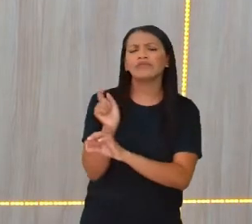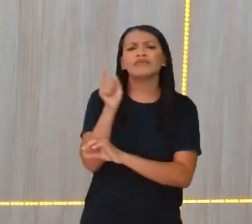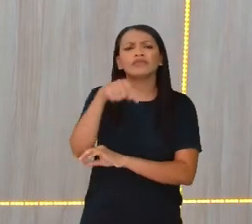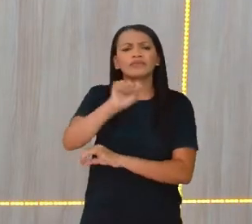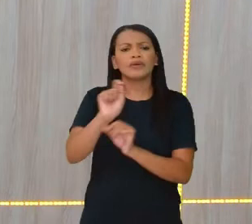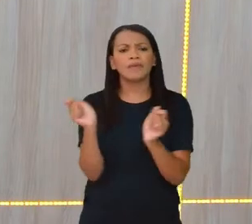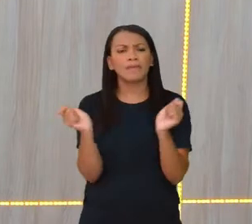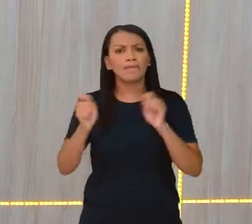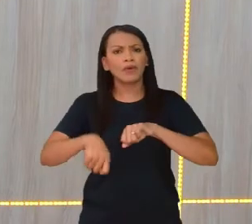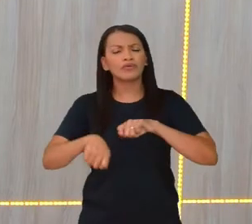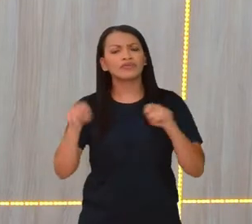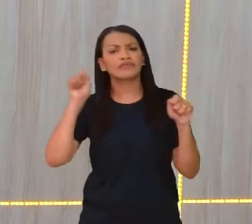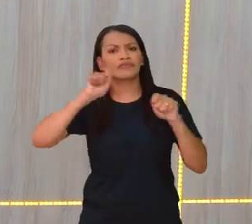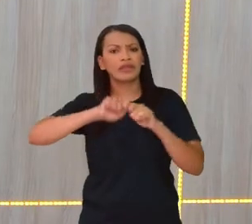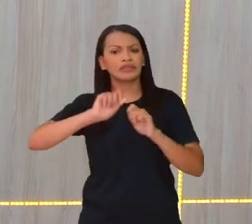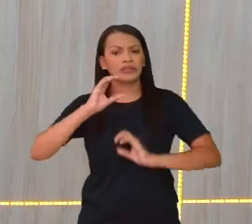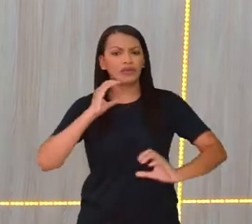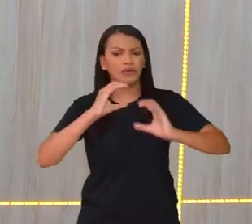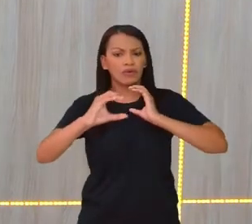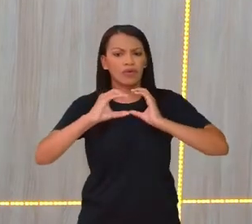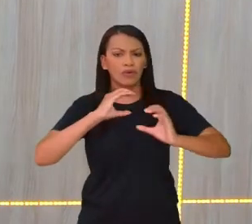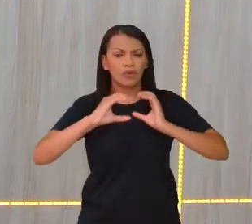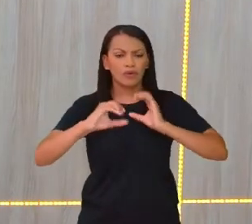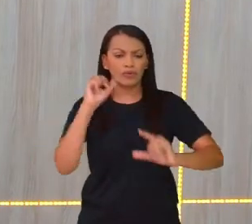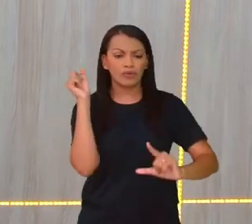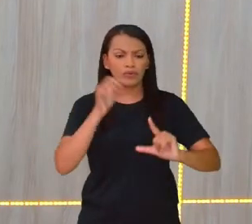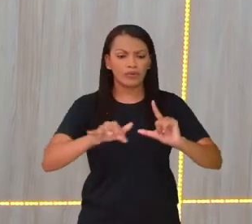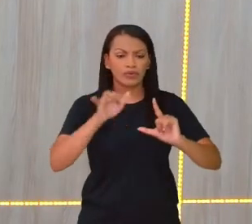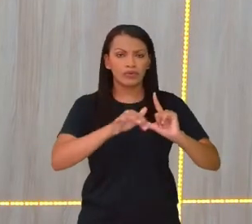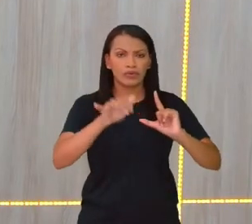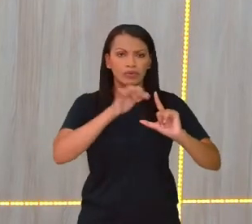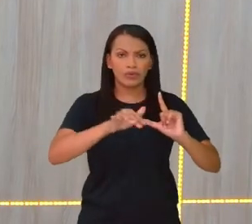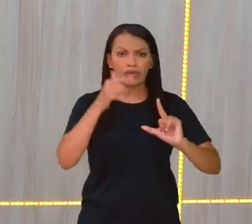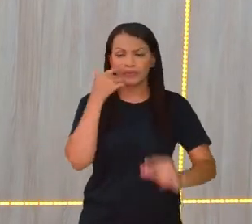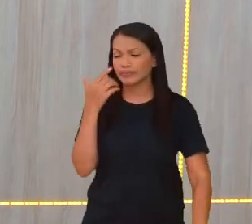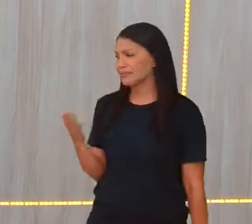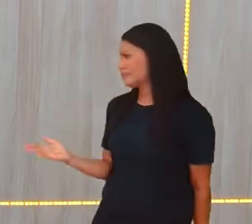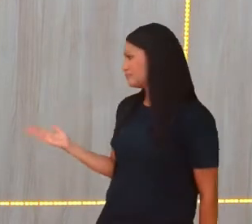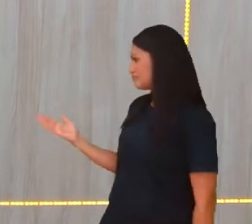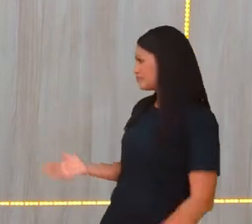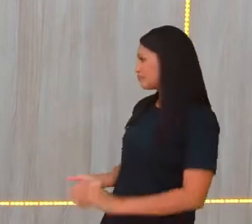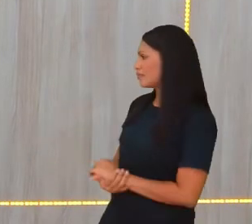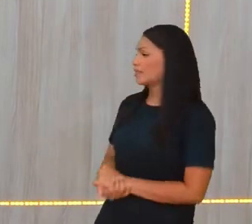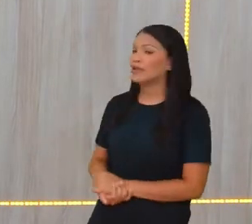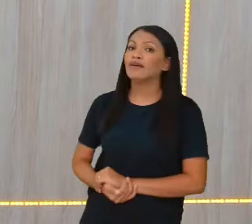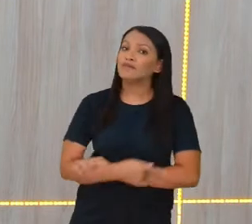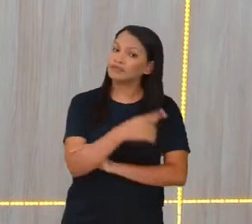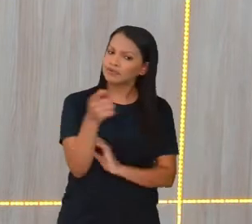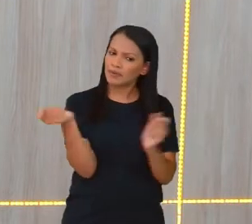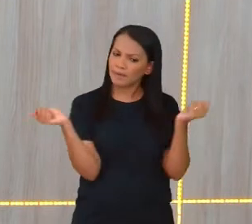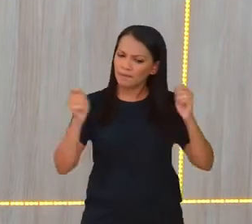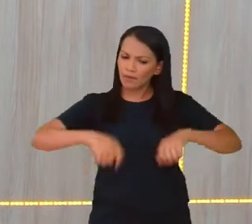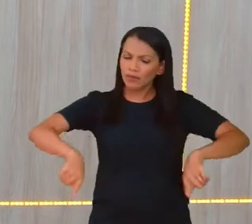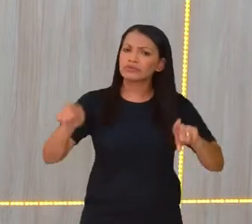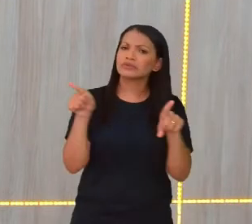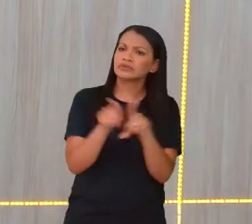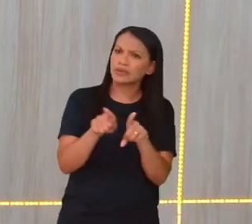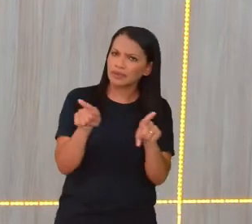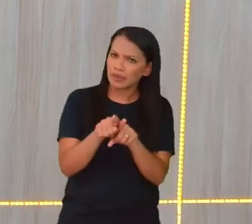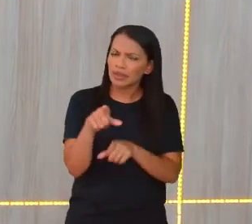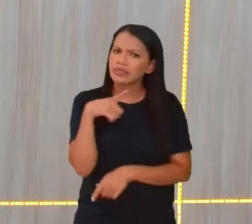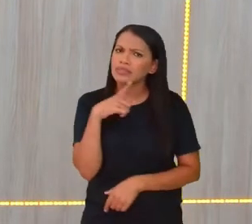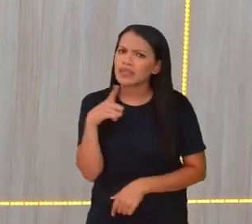podem fazer essa comunicação. Cleitinho já jogou aqui um QR Code na tela para que vocês possam também, né, ter